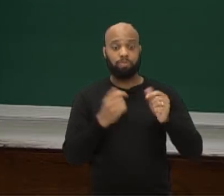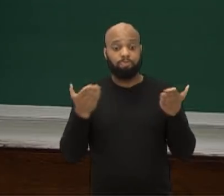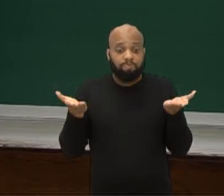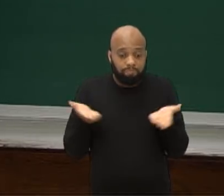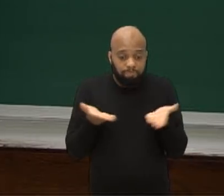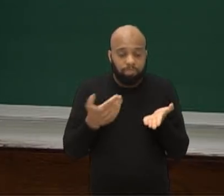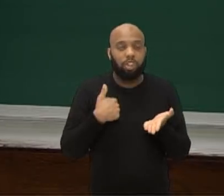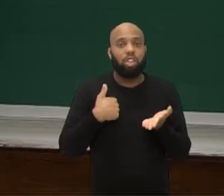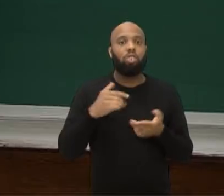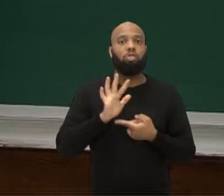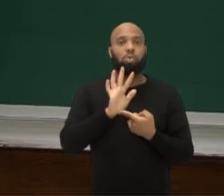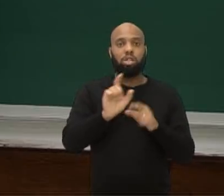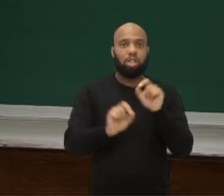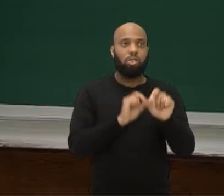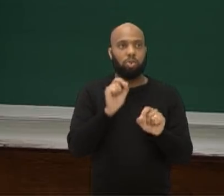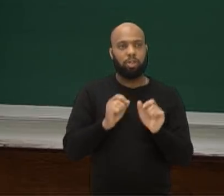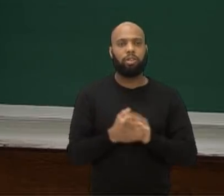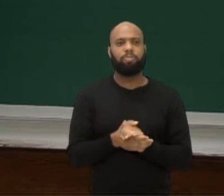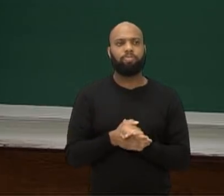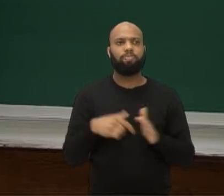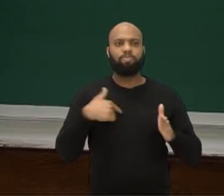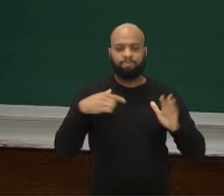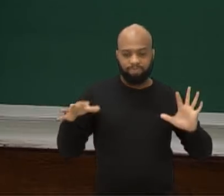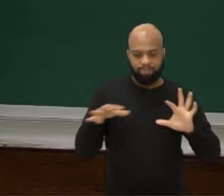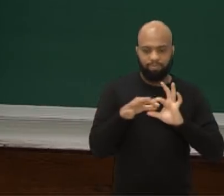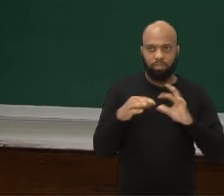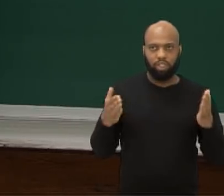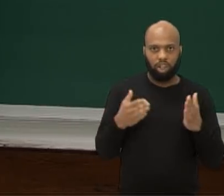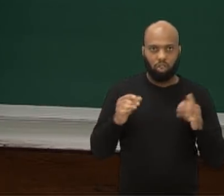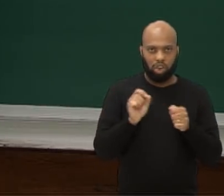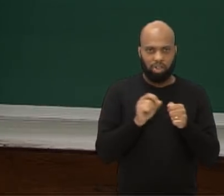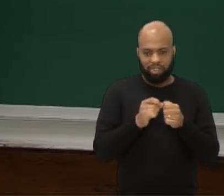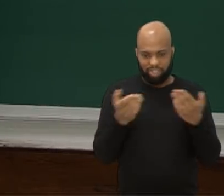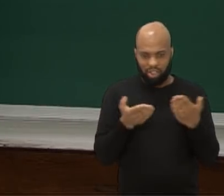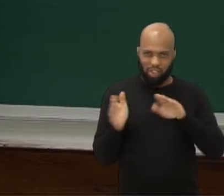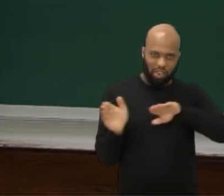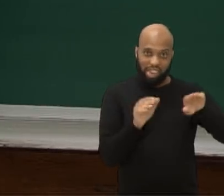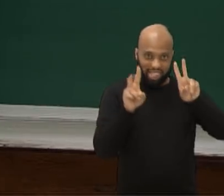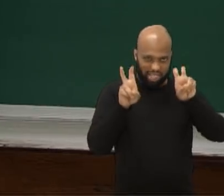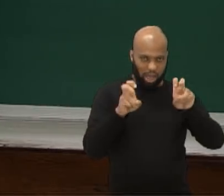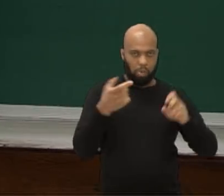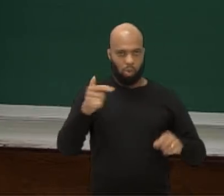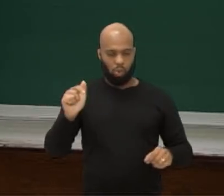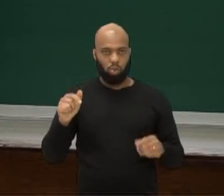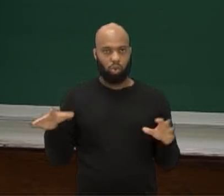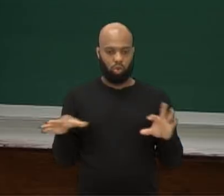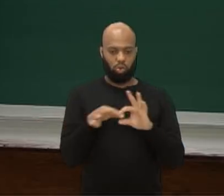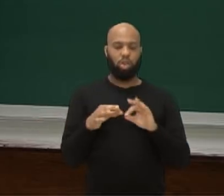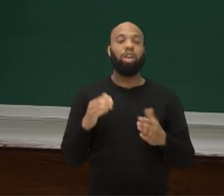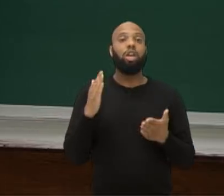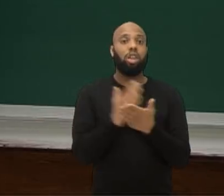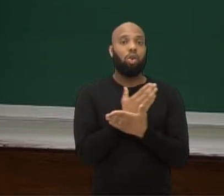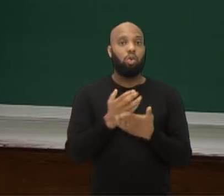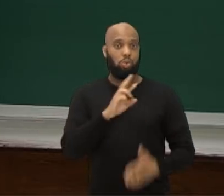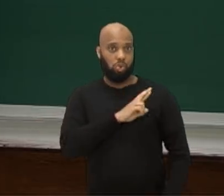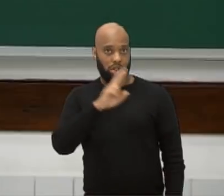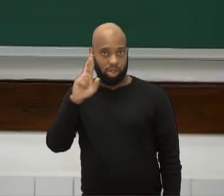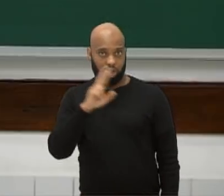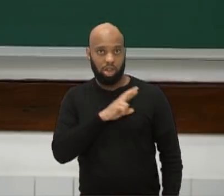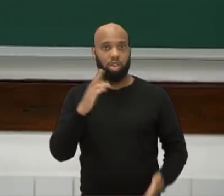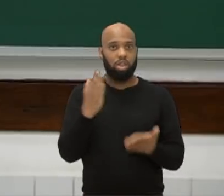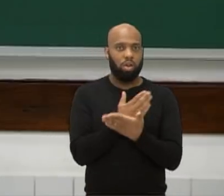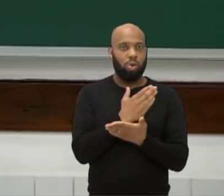agora vou fazer um paralelo aqui, vamos abrir um parênteses aqui. Algumas religiões,